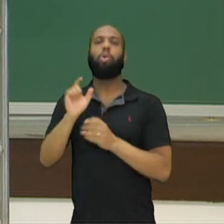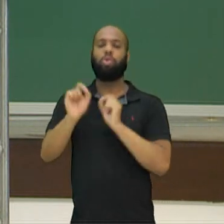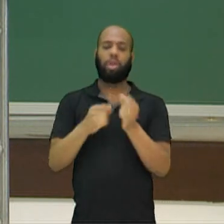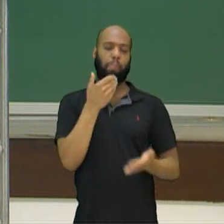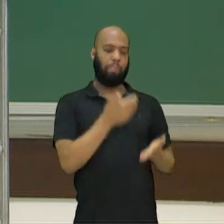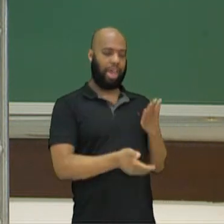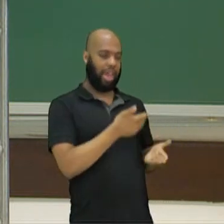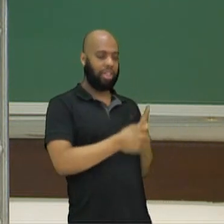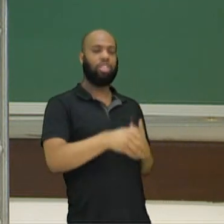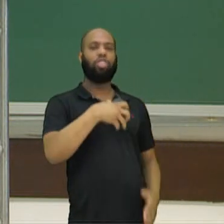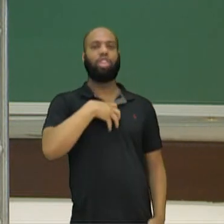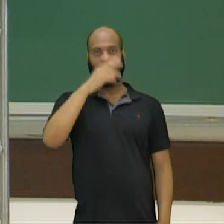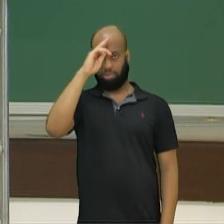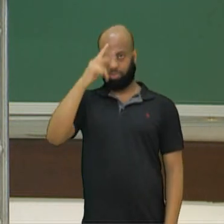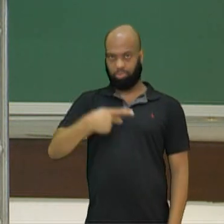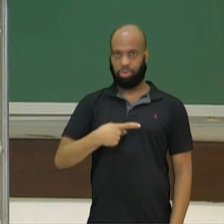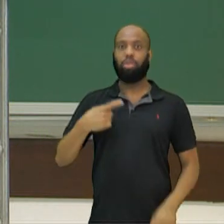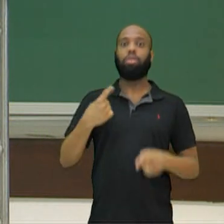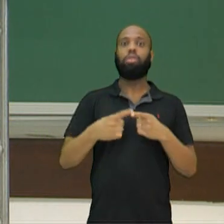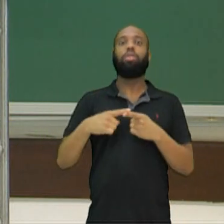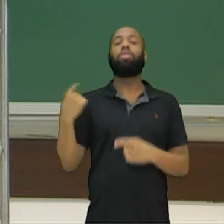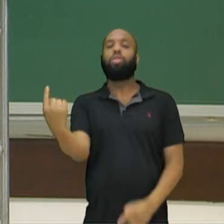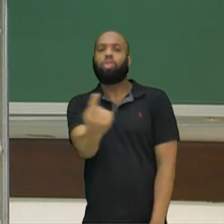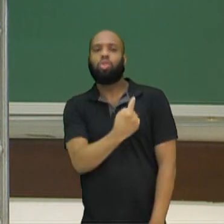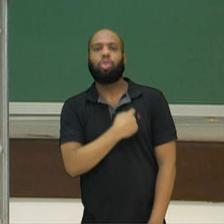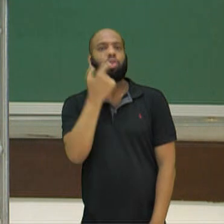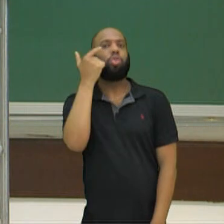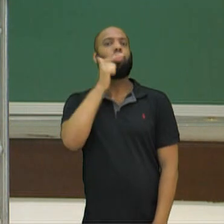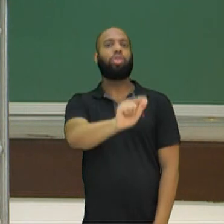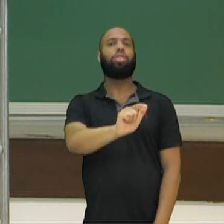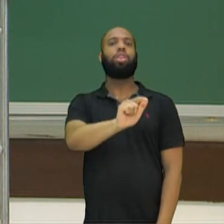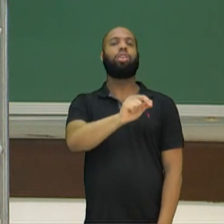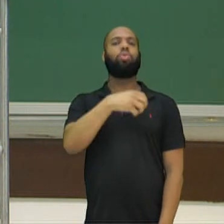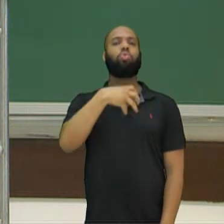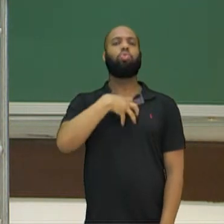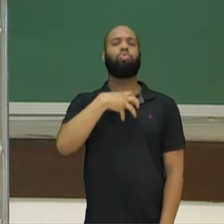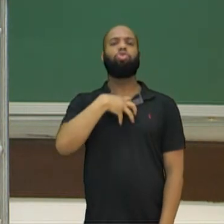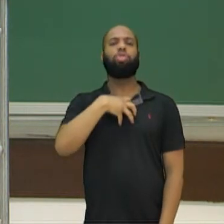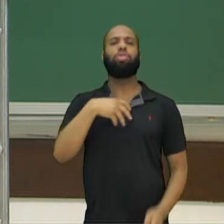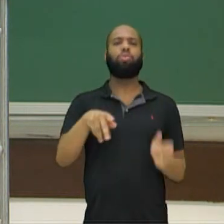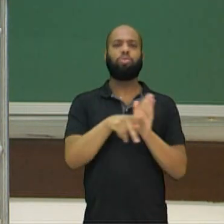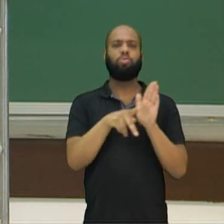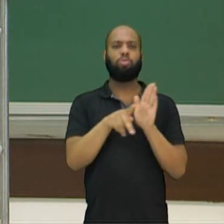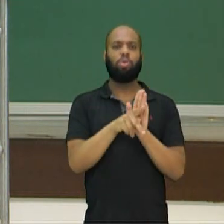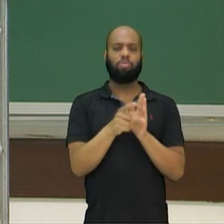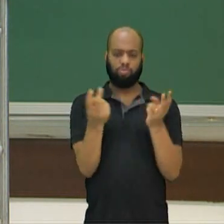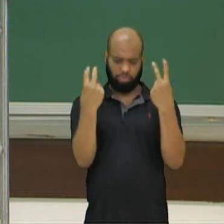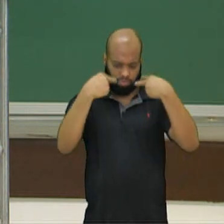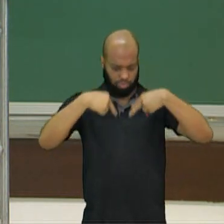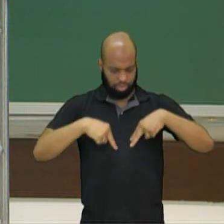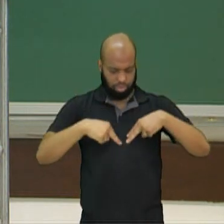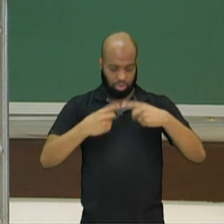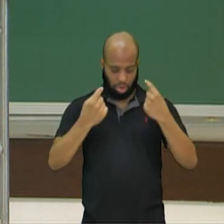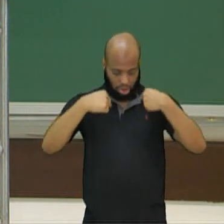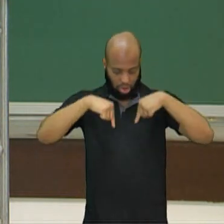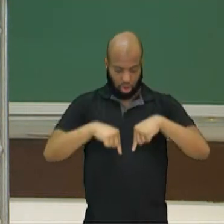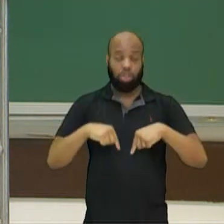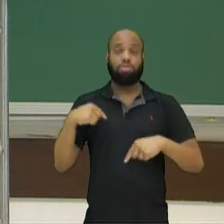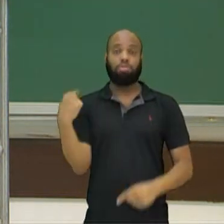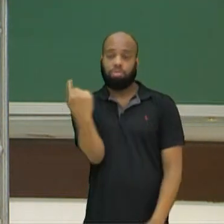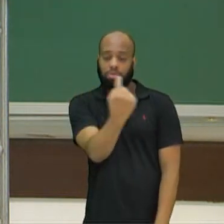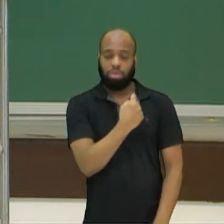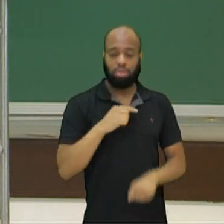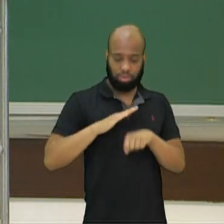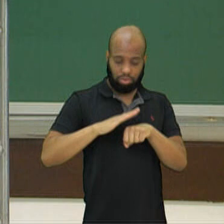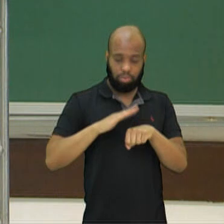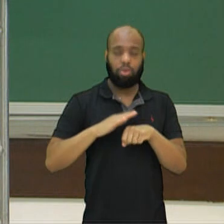perdamos esse egocentrismo. Que nós consigamos olhar para nós mesmos, vocês, eu e